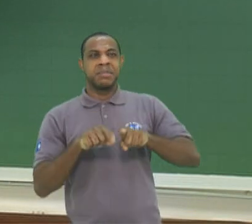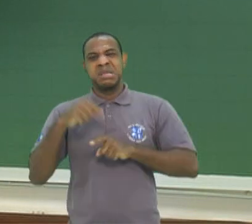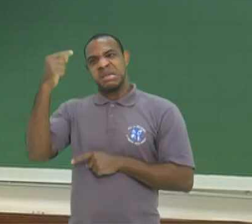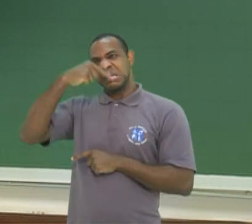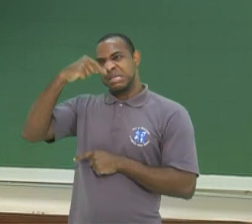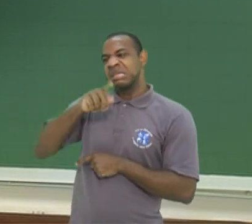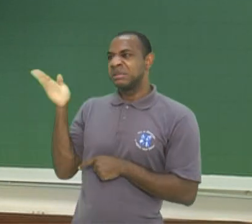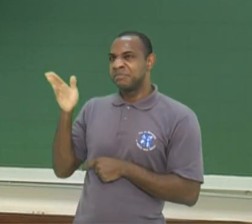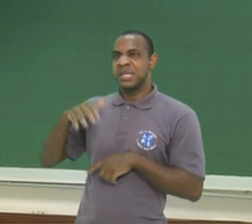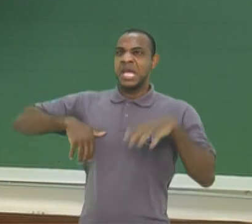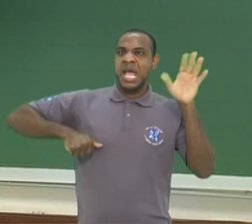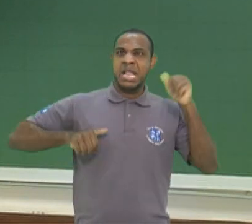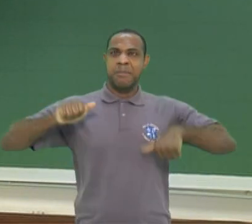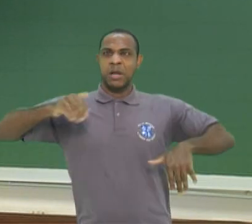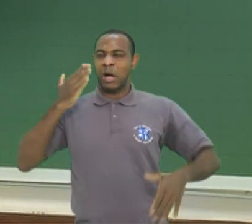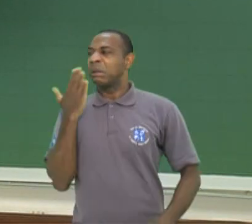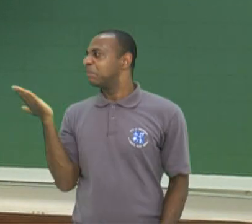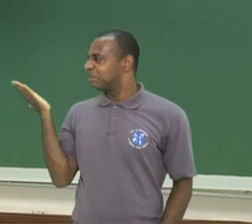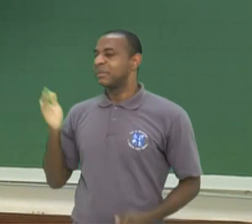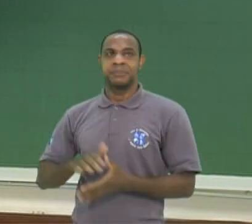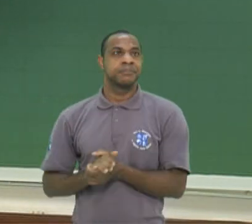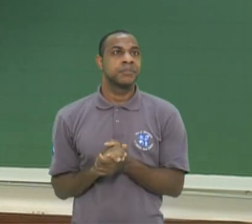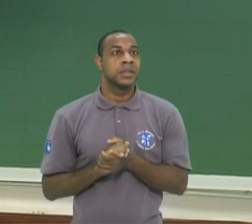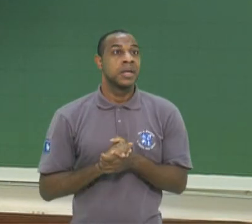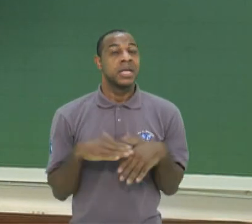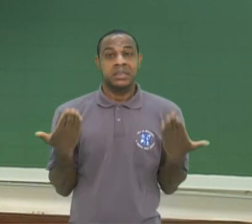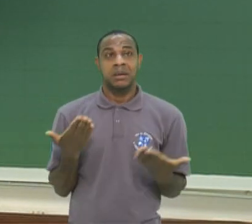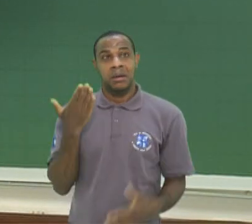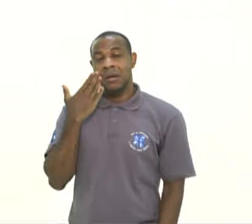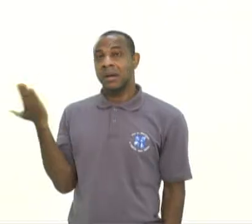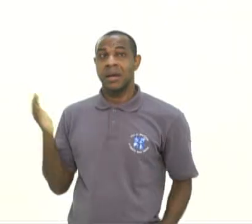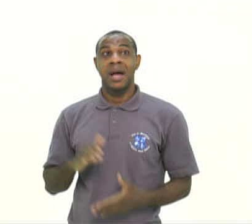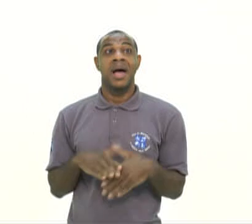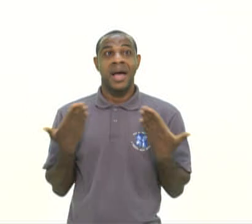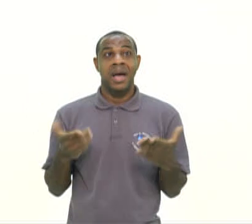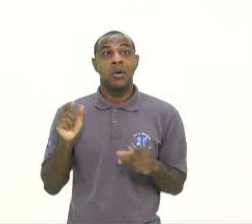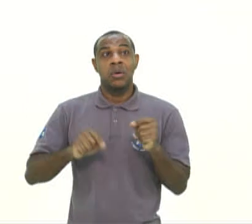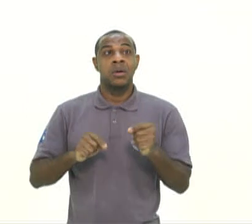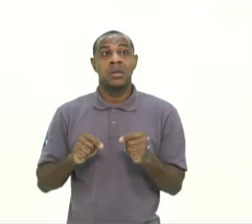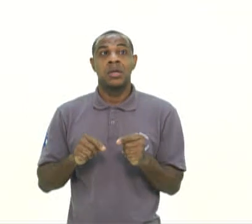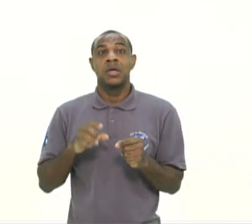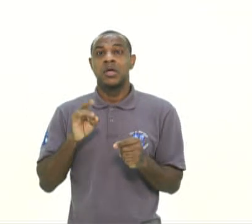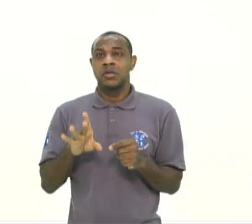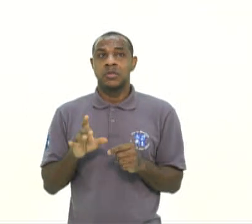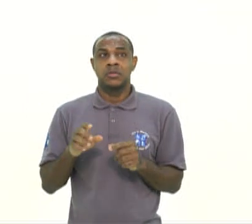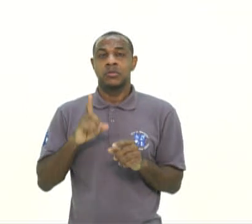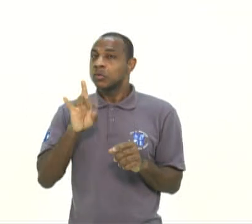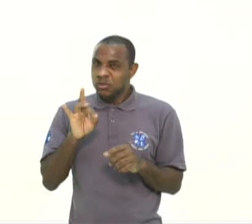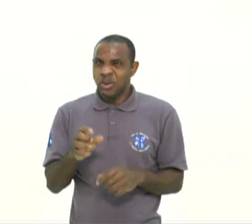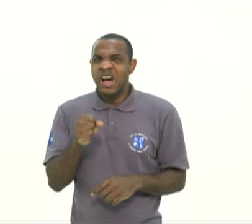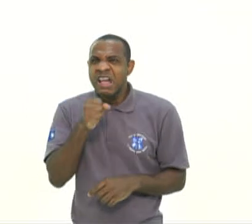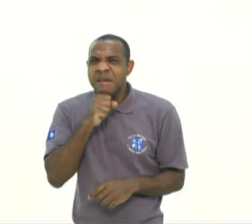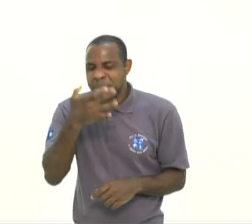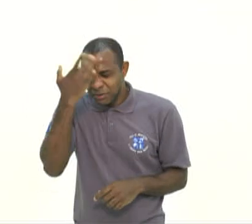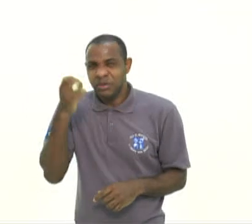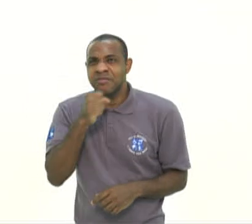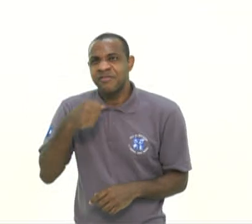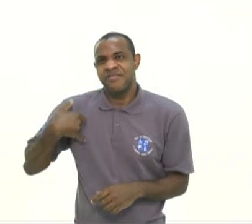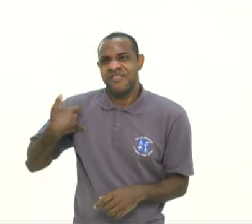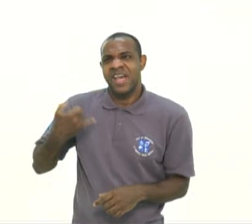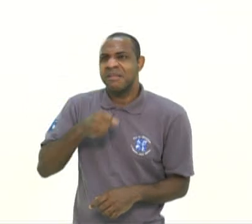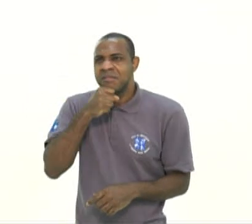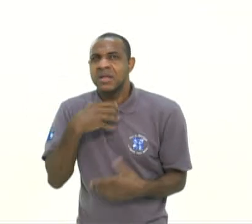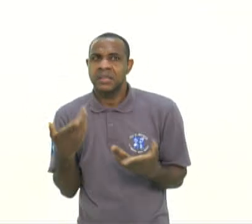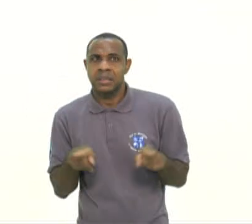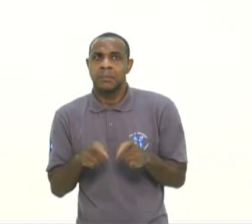vítimas, bem como no mundo como um todo. Então, a gripe espanhola afetou não apenas os idosos e pacientes com